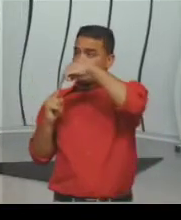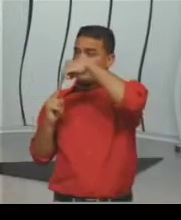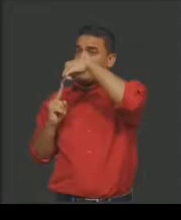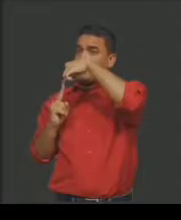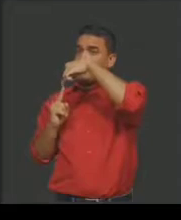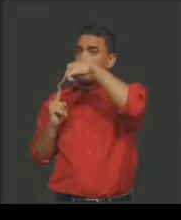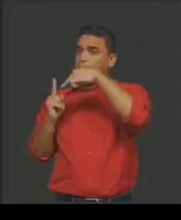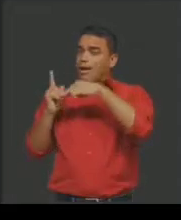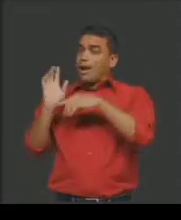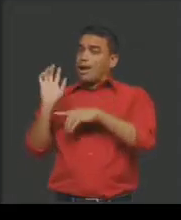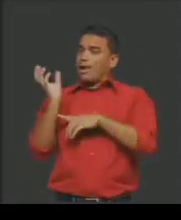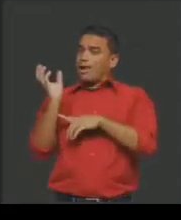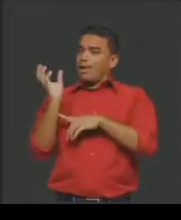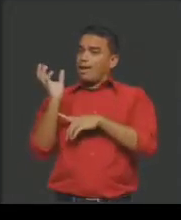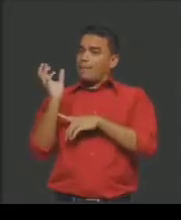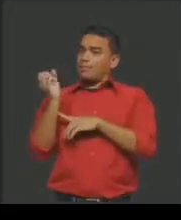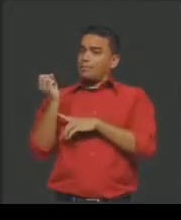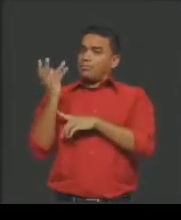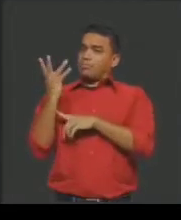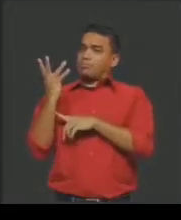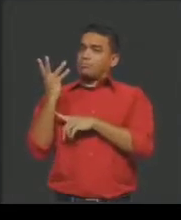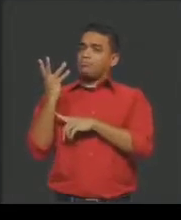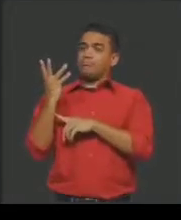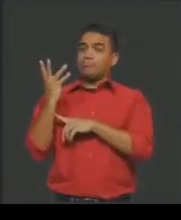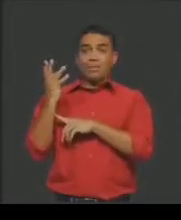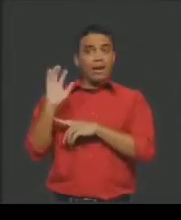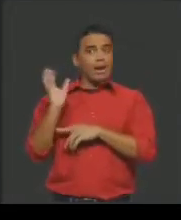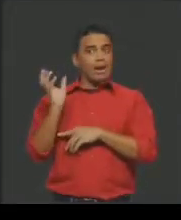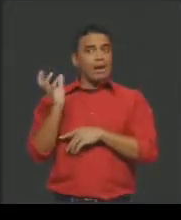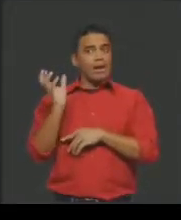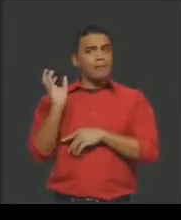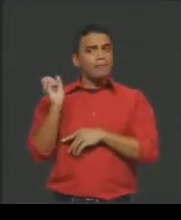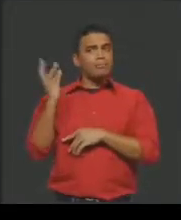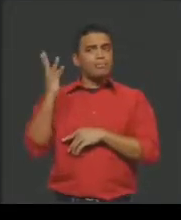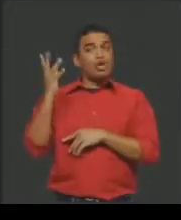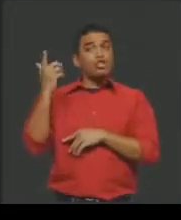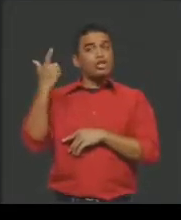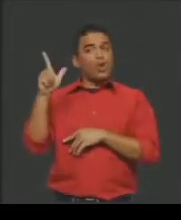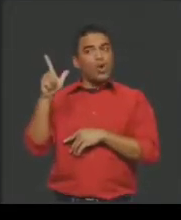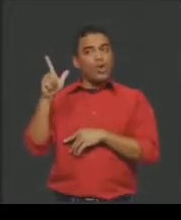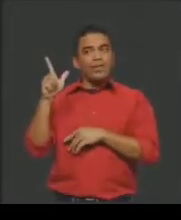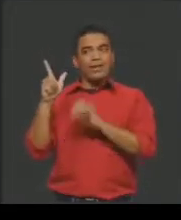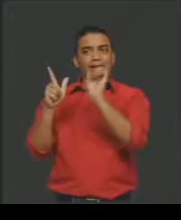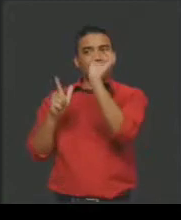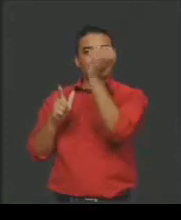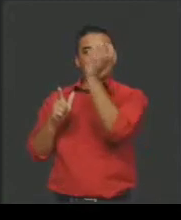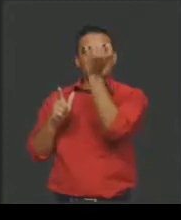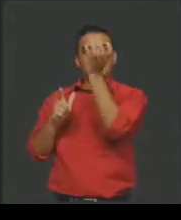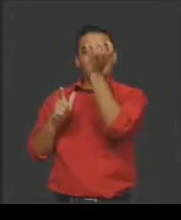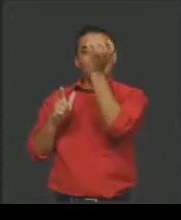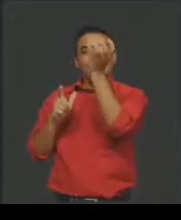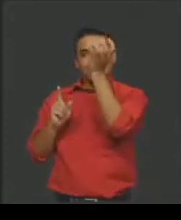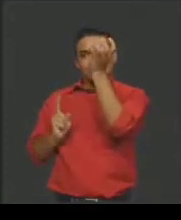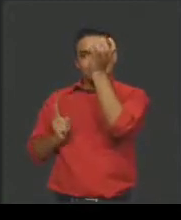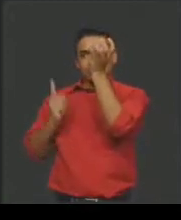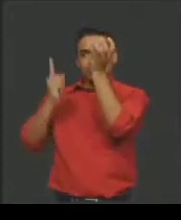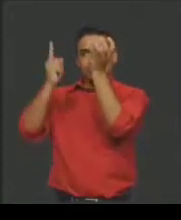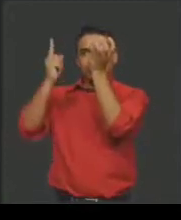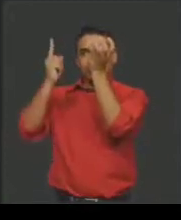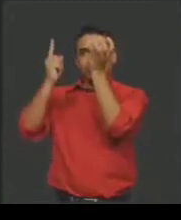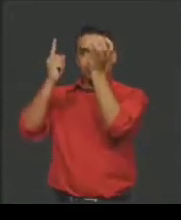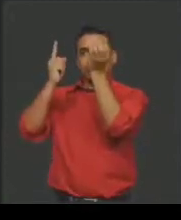pela lâmpada, vai acender essa lâmpada, certo? Só que tem outra lâmpada nesse sistema, seguindo na mesma linha,